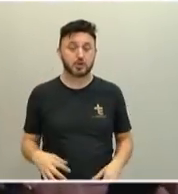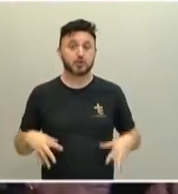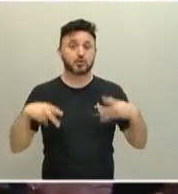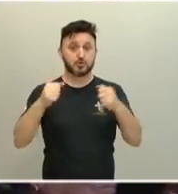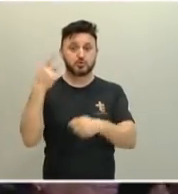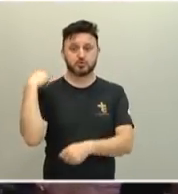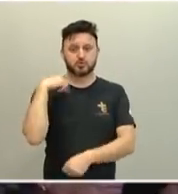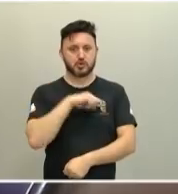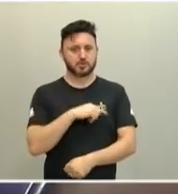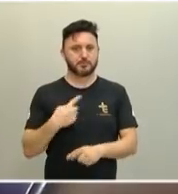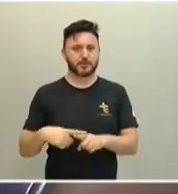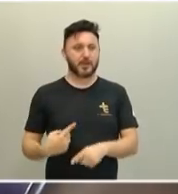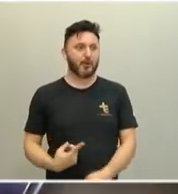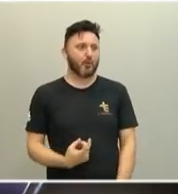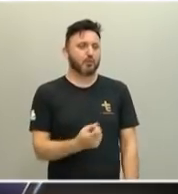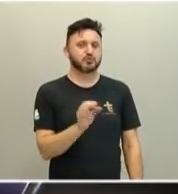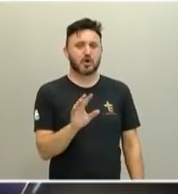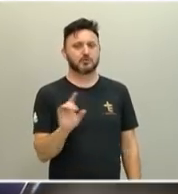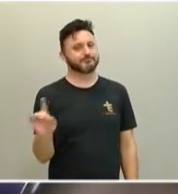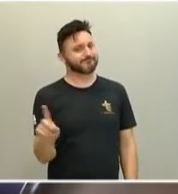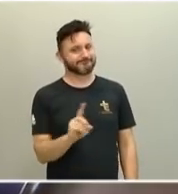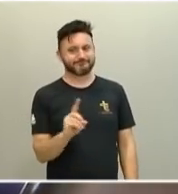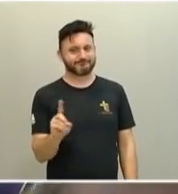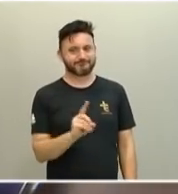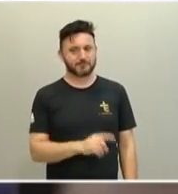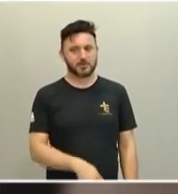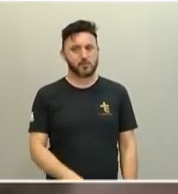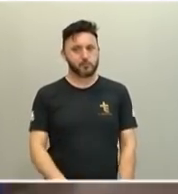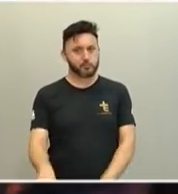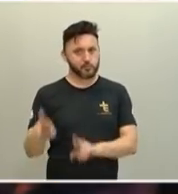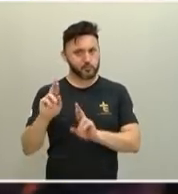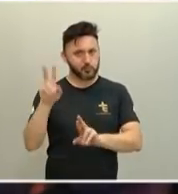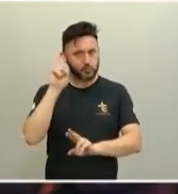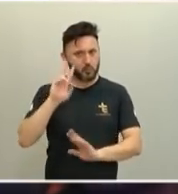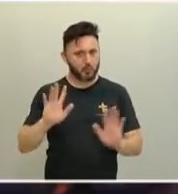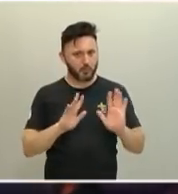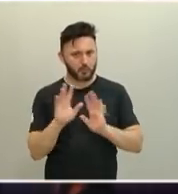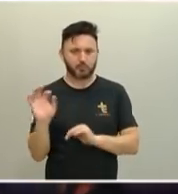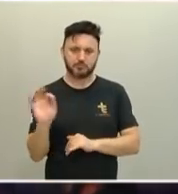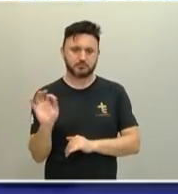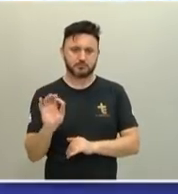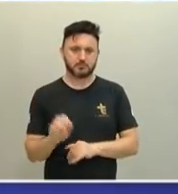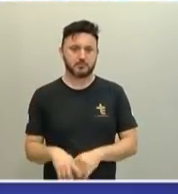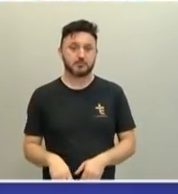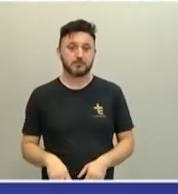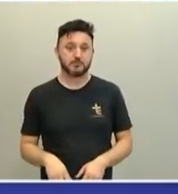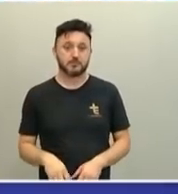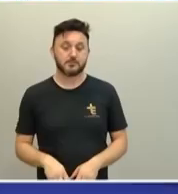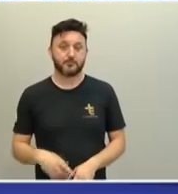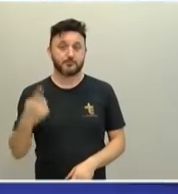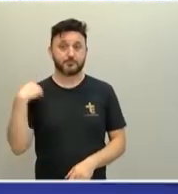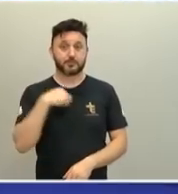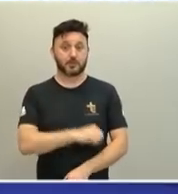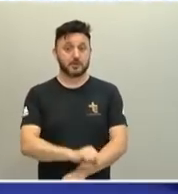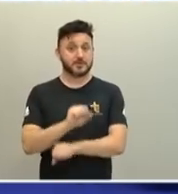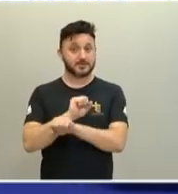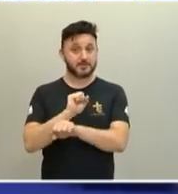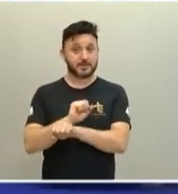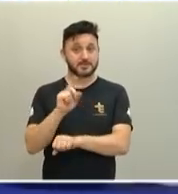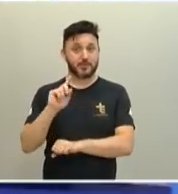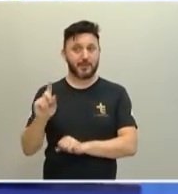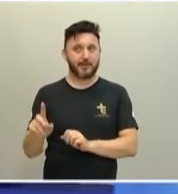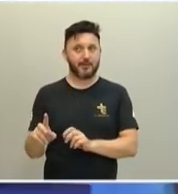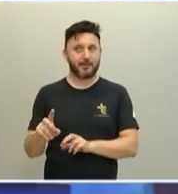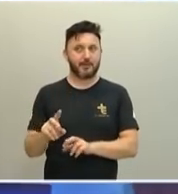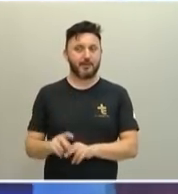do Senhor. Nossa esperança não é uma lenda. Nossa esperança não é um sofisma. Nossa esperança não é uma doutrina